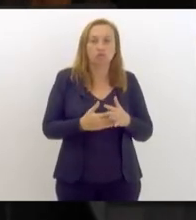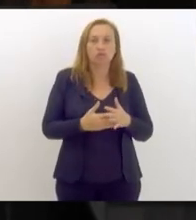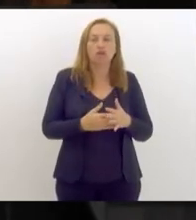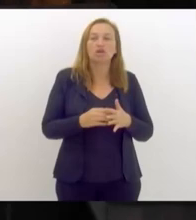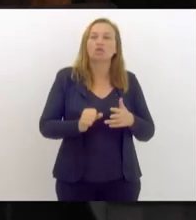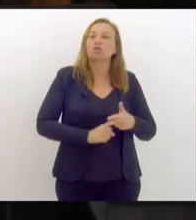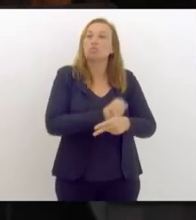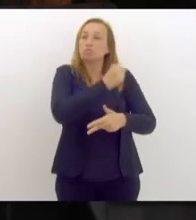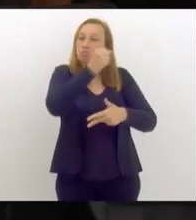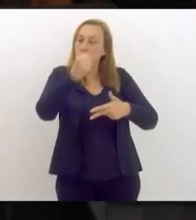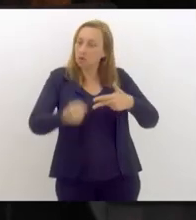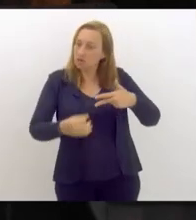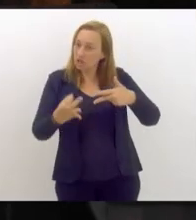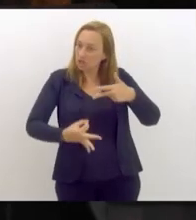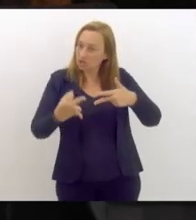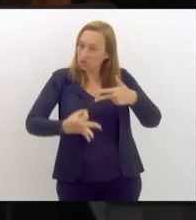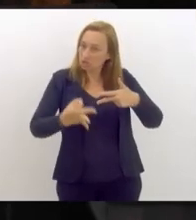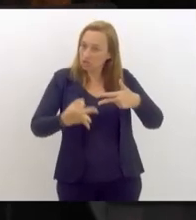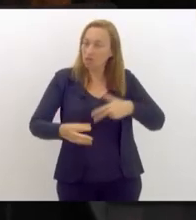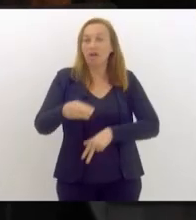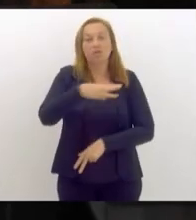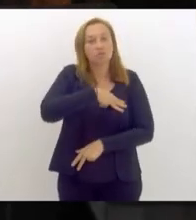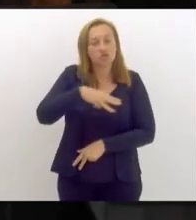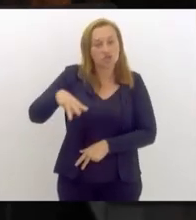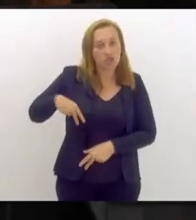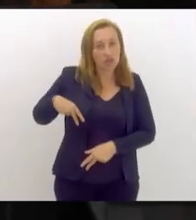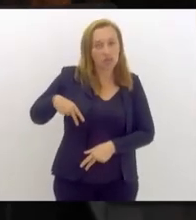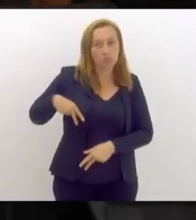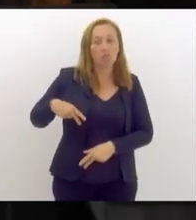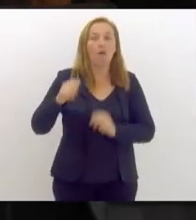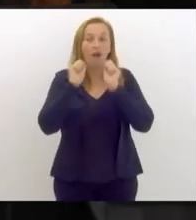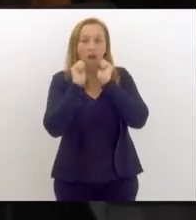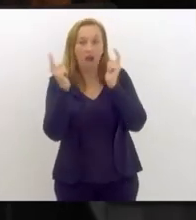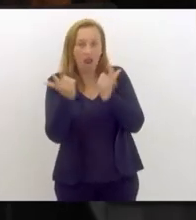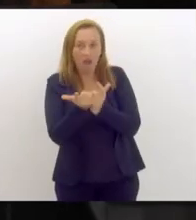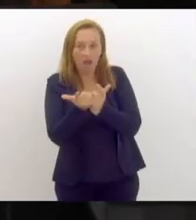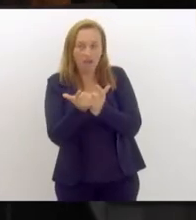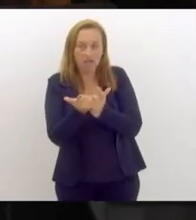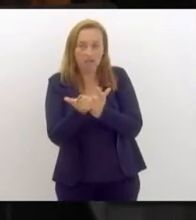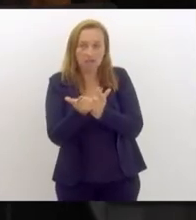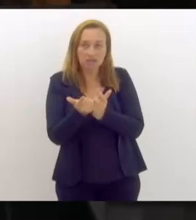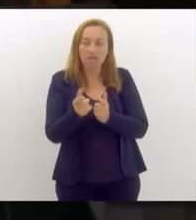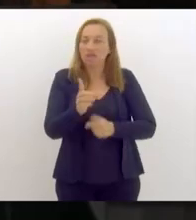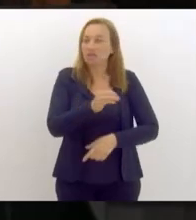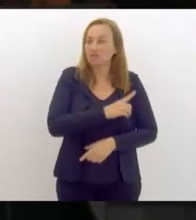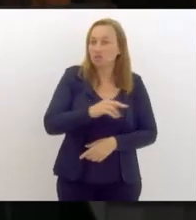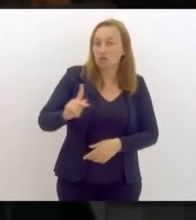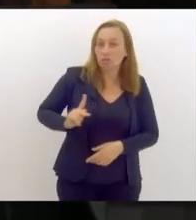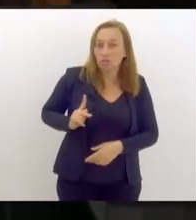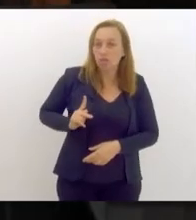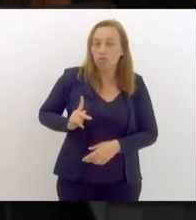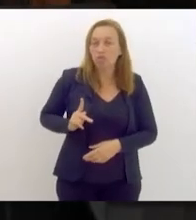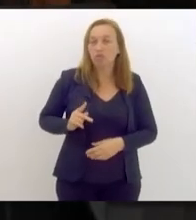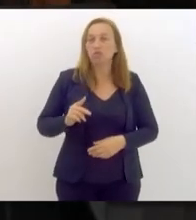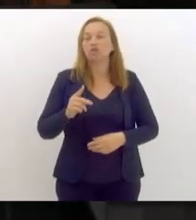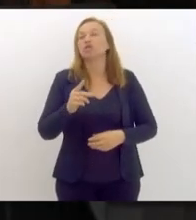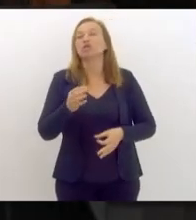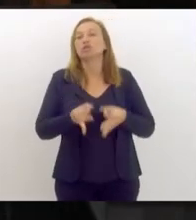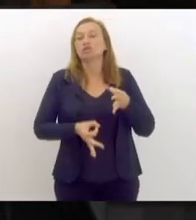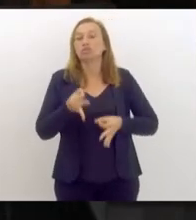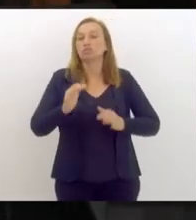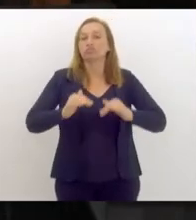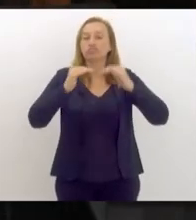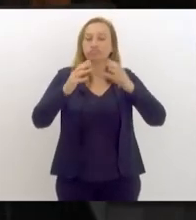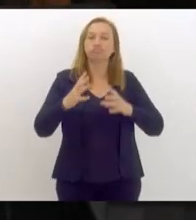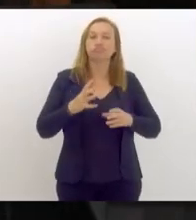Judiciário o Ministério Público aliege a defensoria e o tribunal de contas